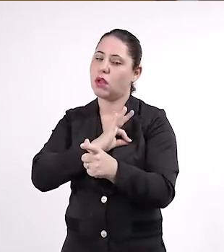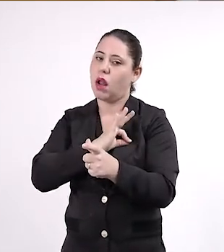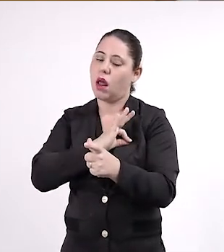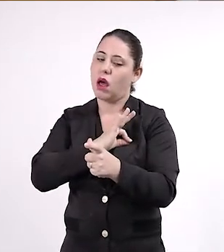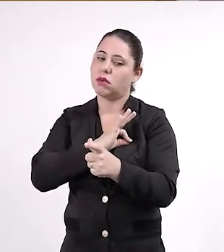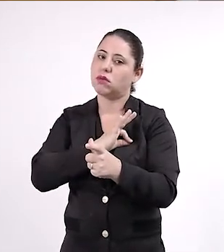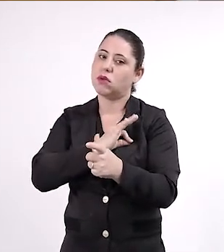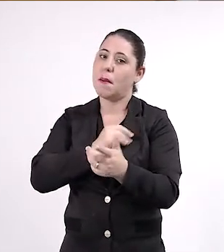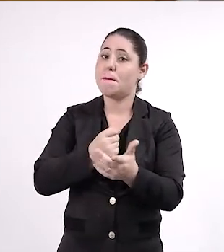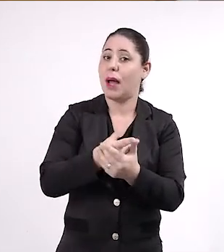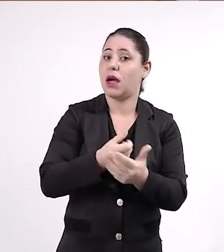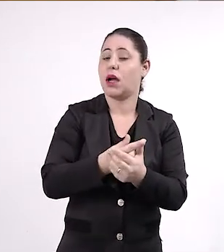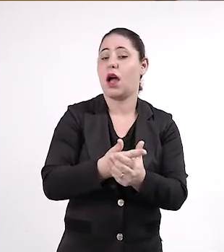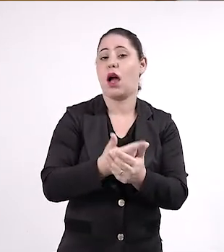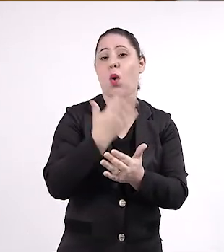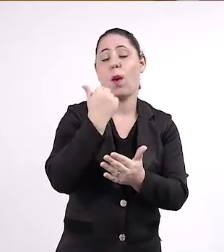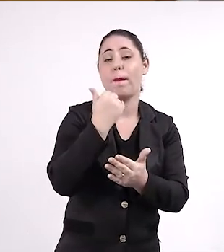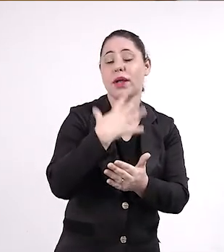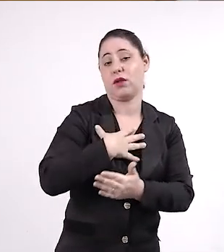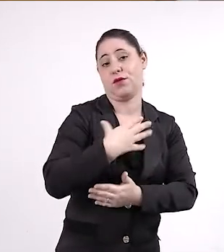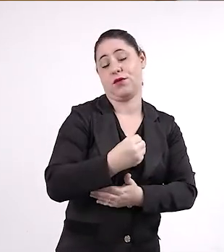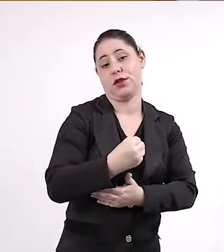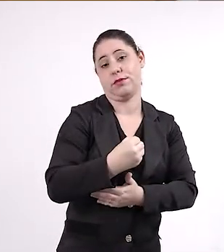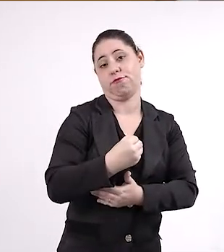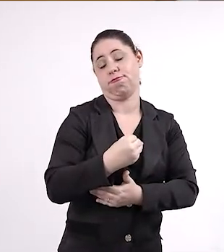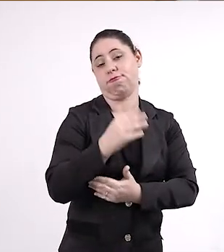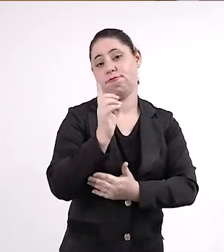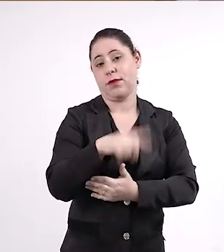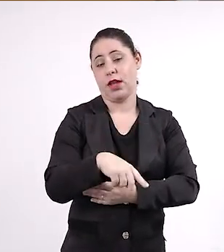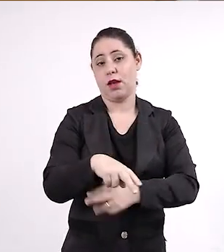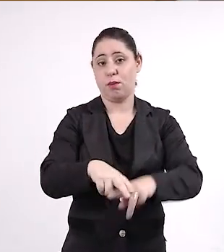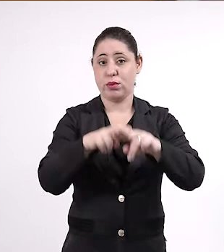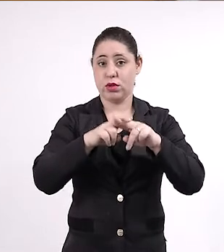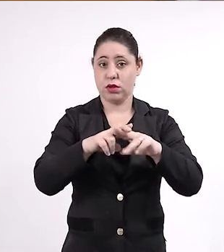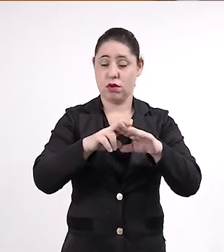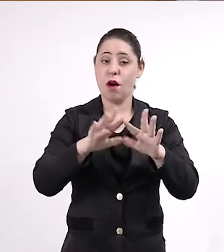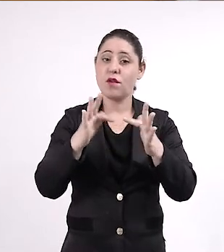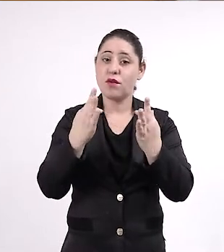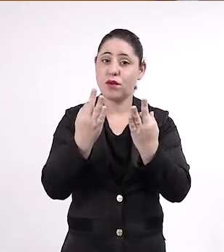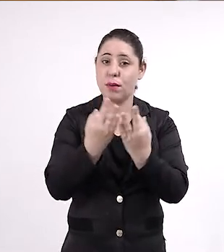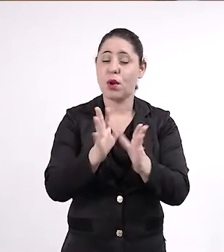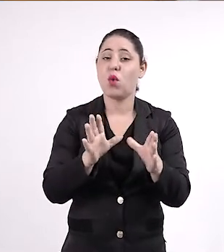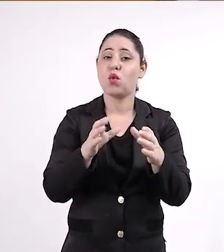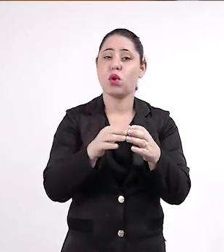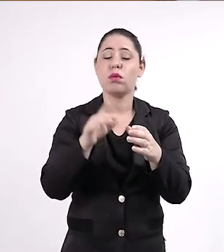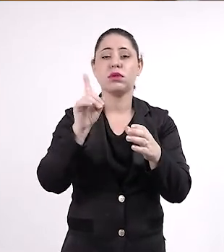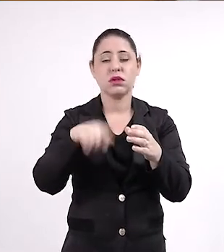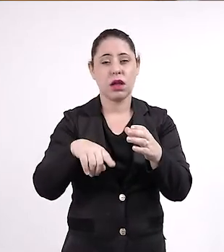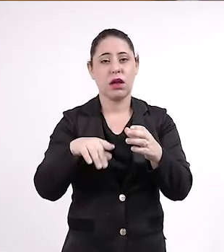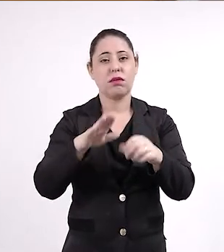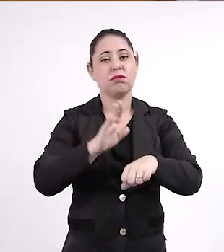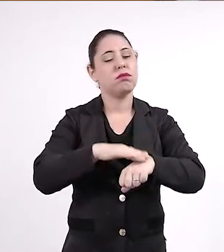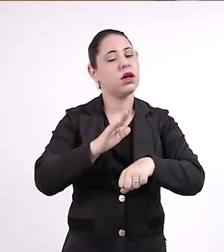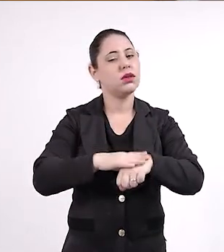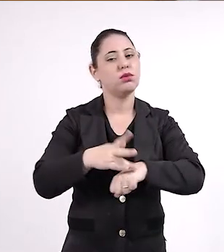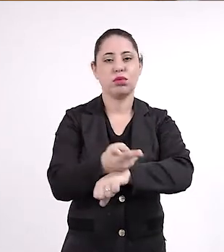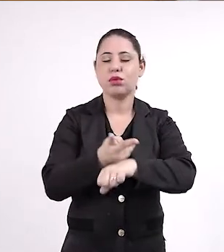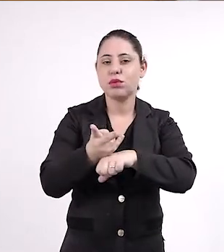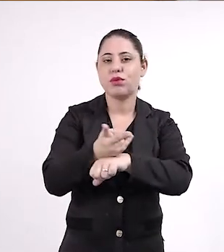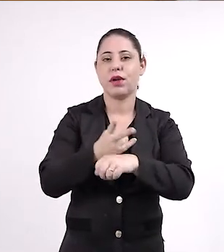diminuir o valor. Então, essa procura acabou acarretando na área da família, que já era o nosso carro-chefe,